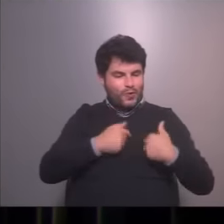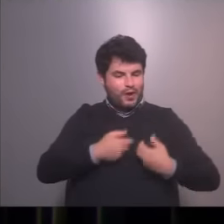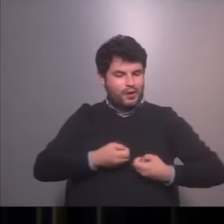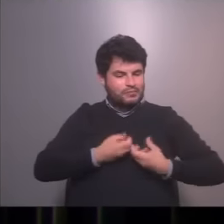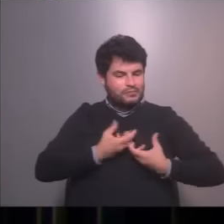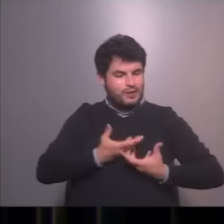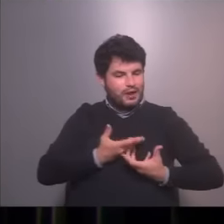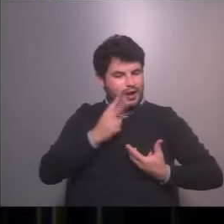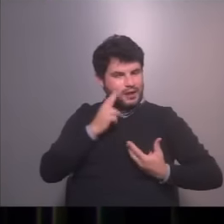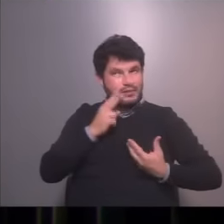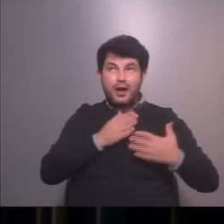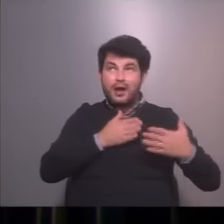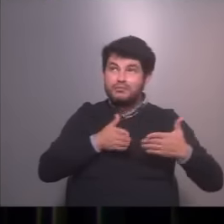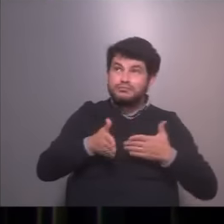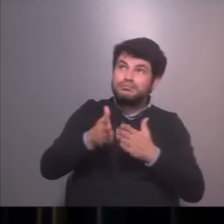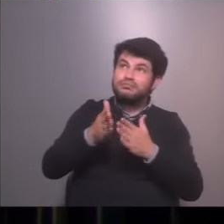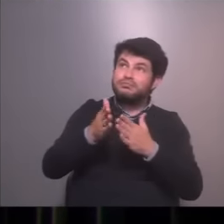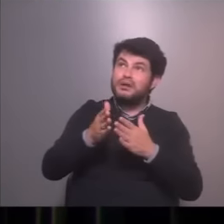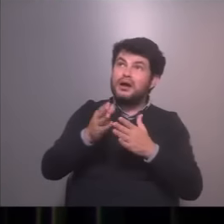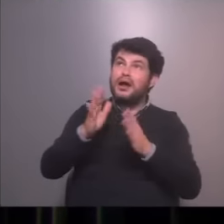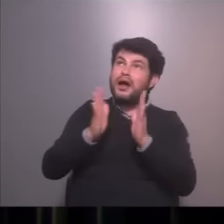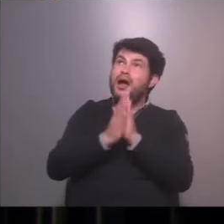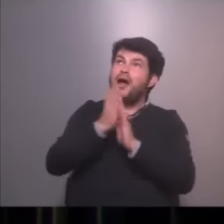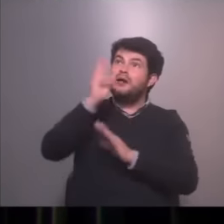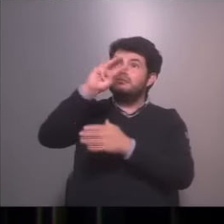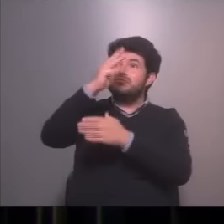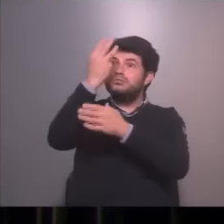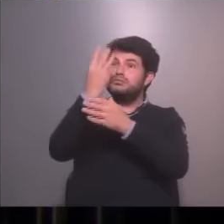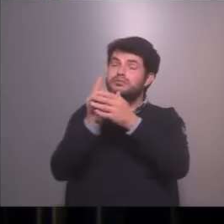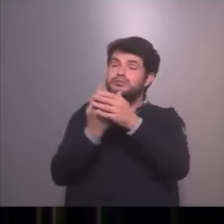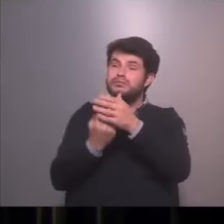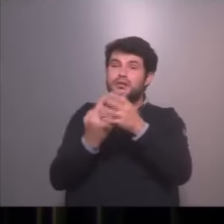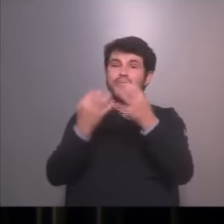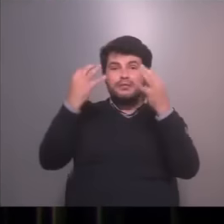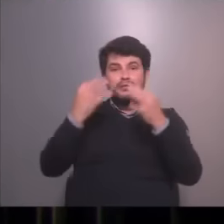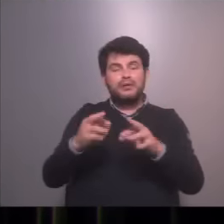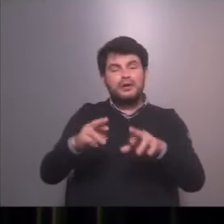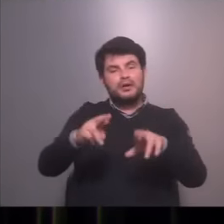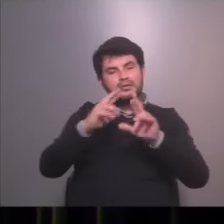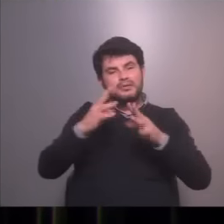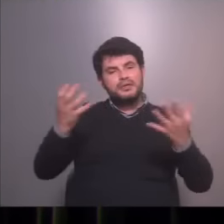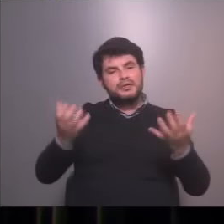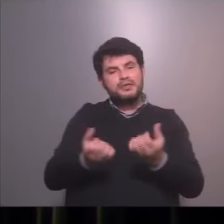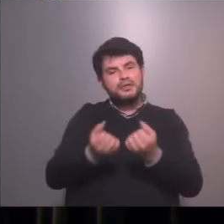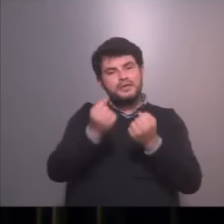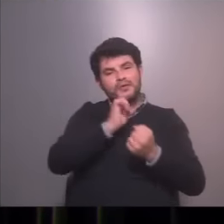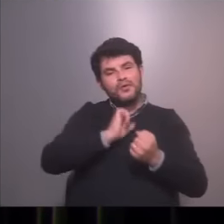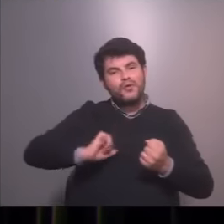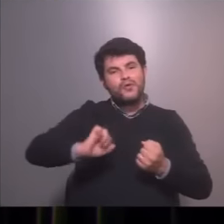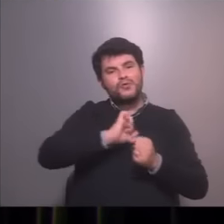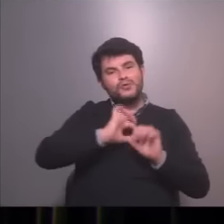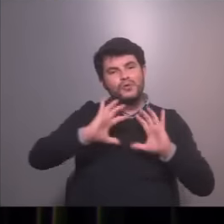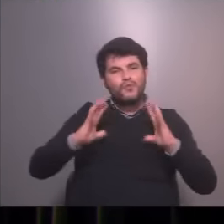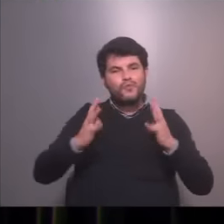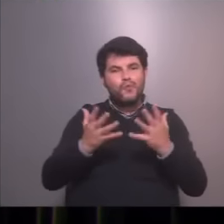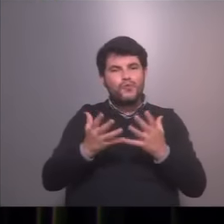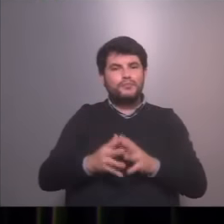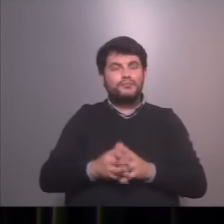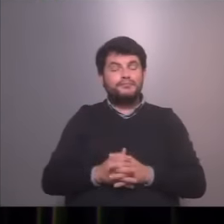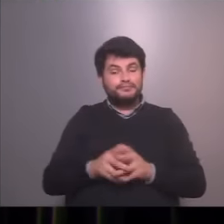fé de Maria e o seu amor de mãe nos falam ao coração, nos apontam para Deus, Santíssima